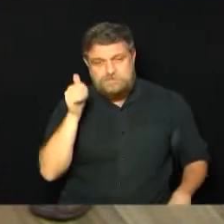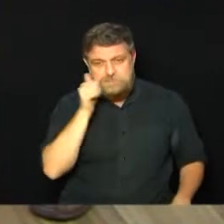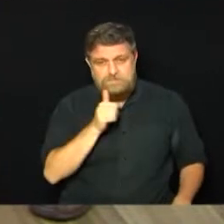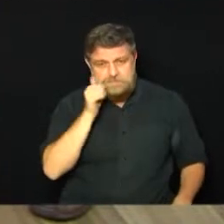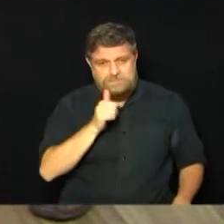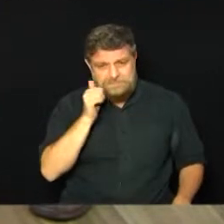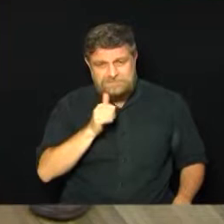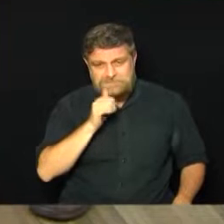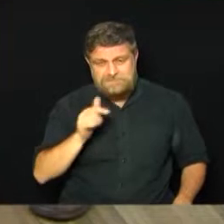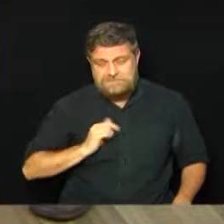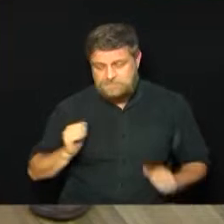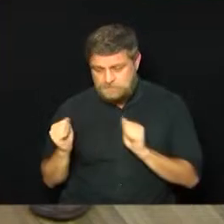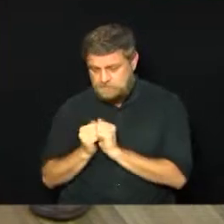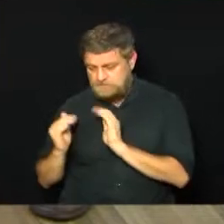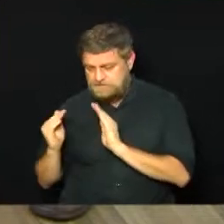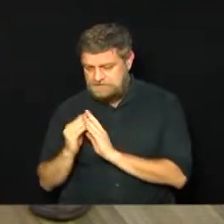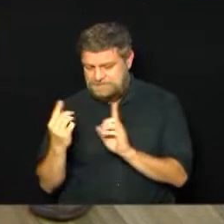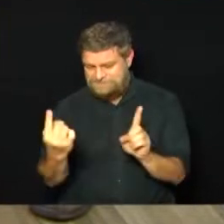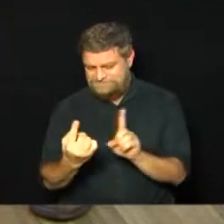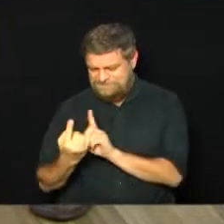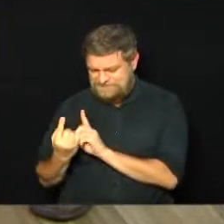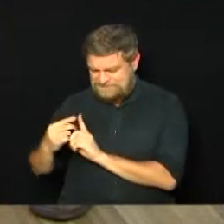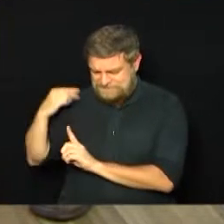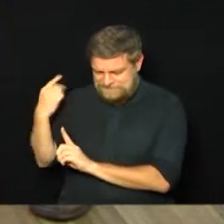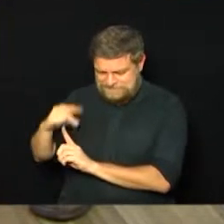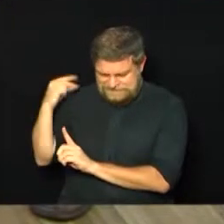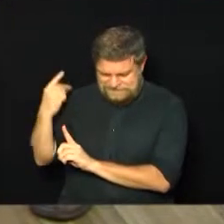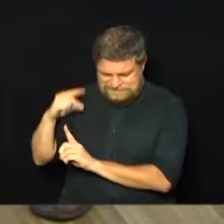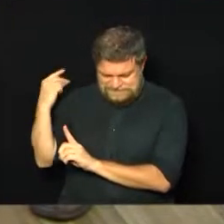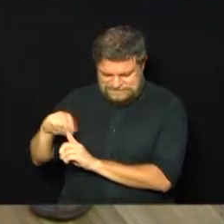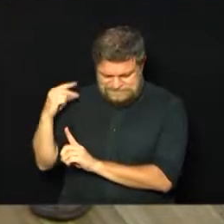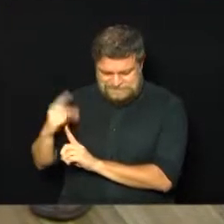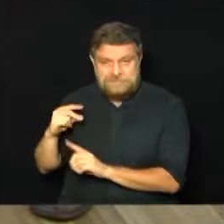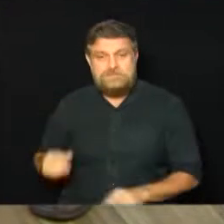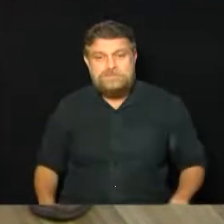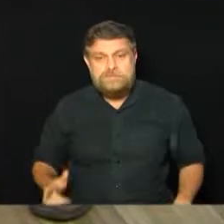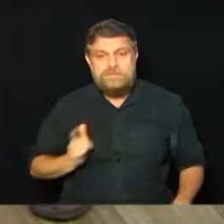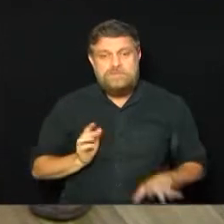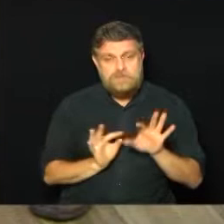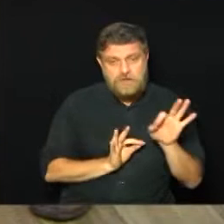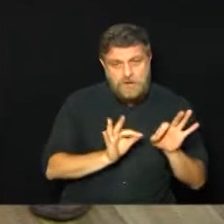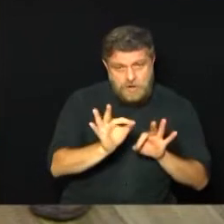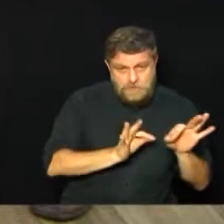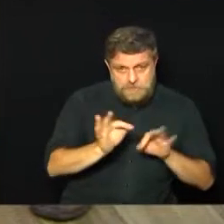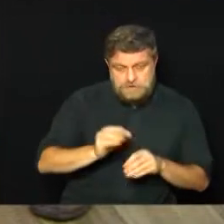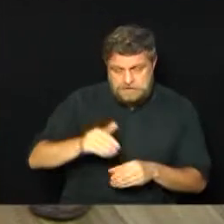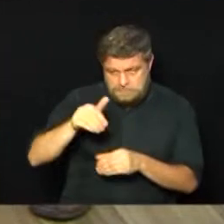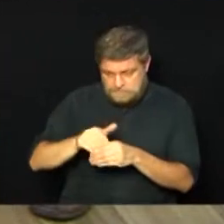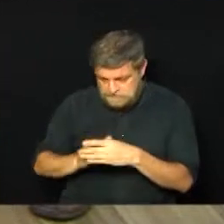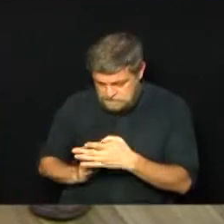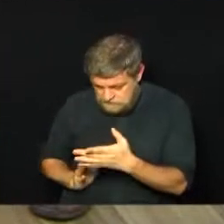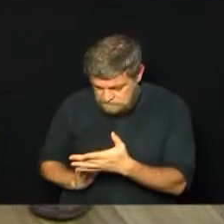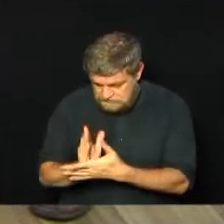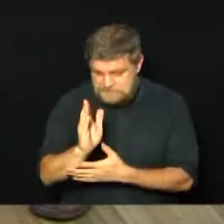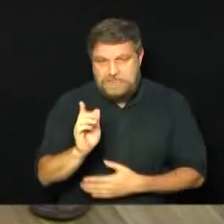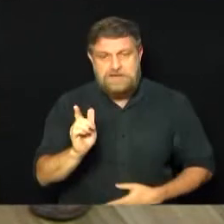ficaram com os seus agressores dentro da residência. Este projeto, ele sendo autorizado, ele tendo o